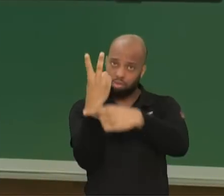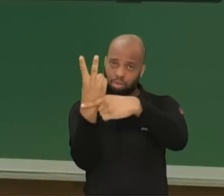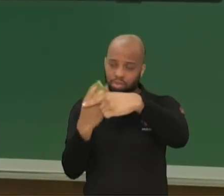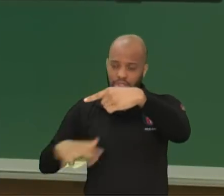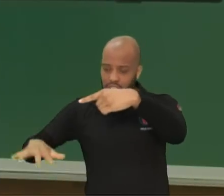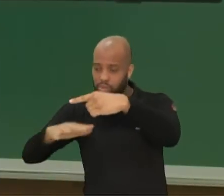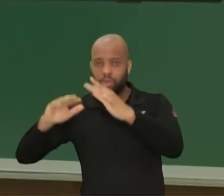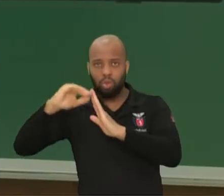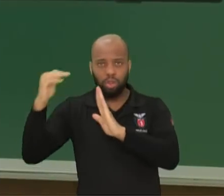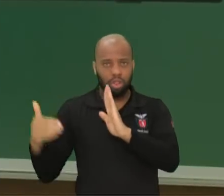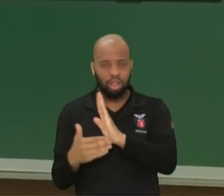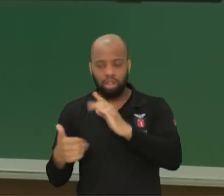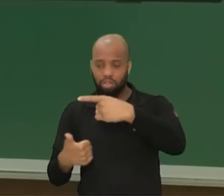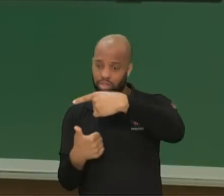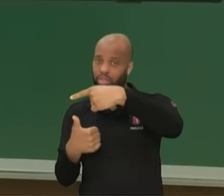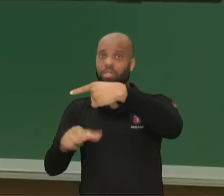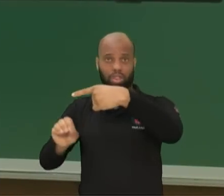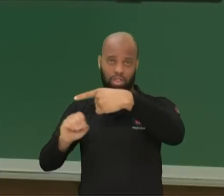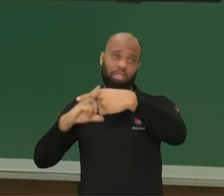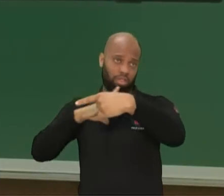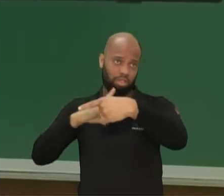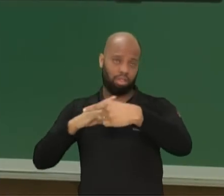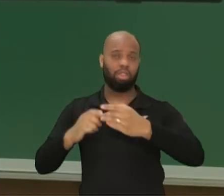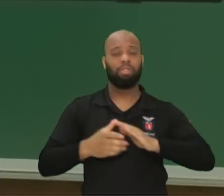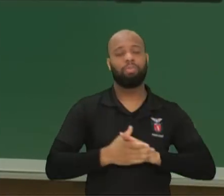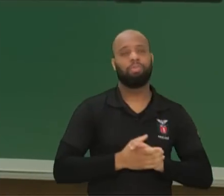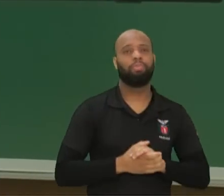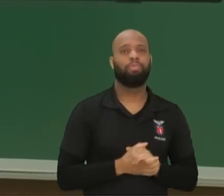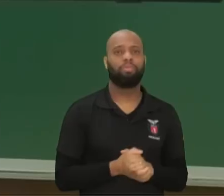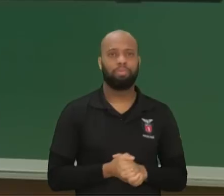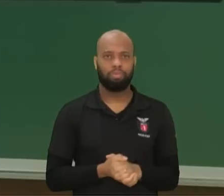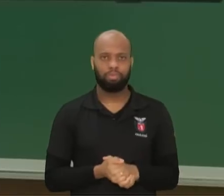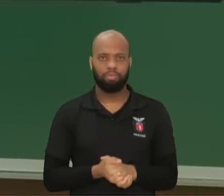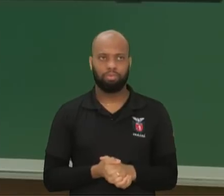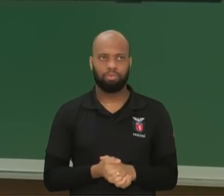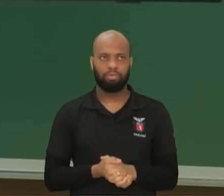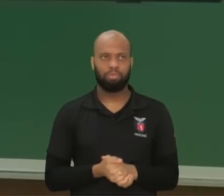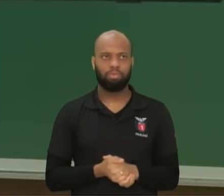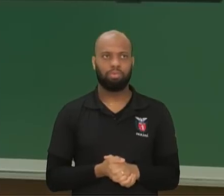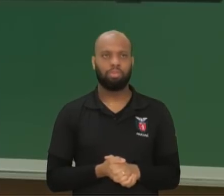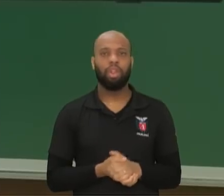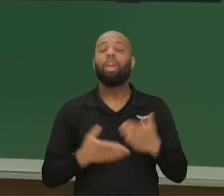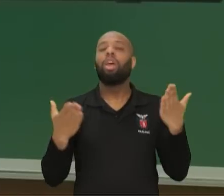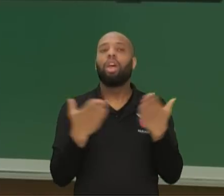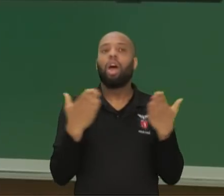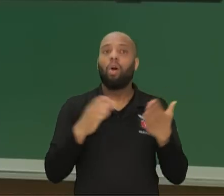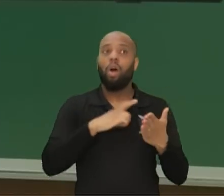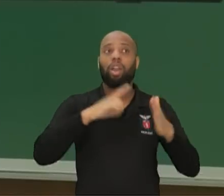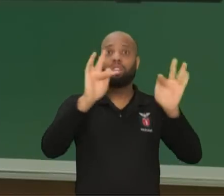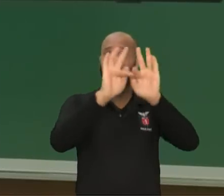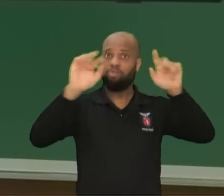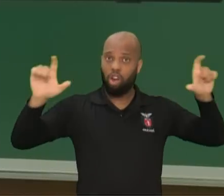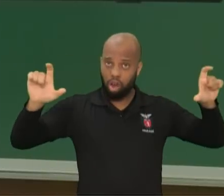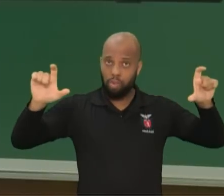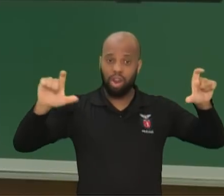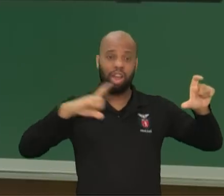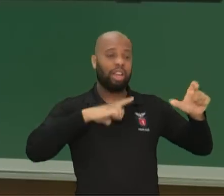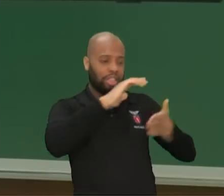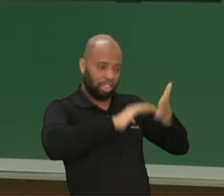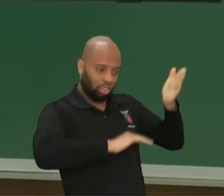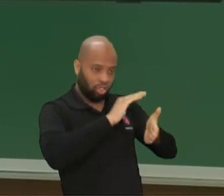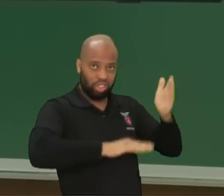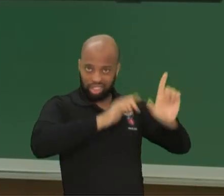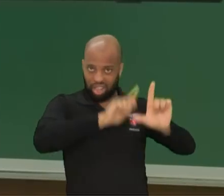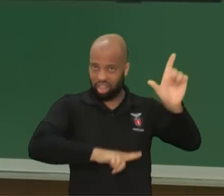espaço amostral, que é todos os elementos, como a professora já falou, é 10. Então, substituindo aqui na fórmula, eu tenho